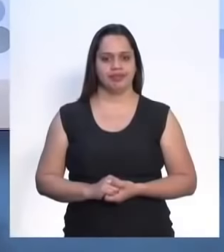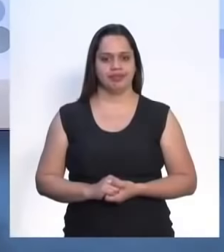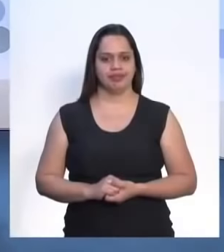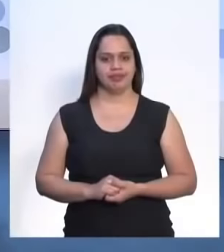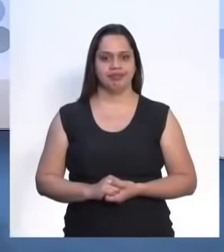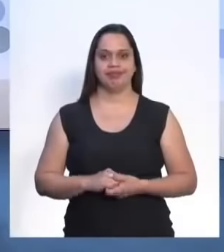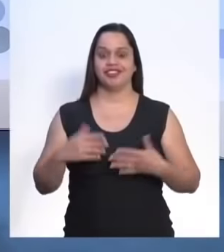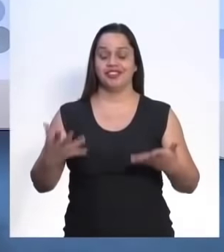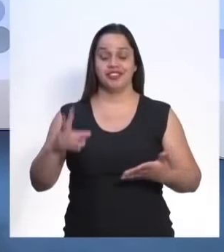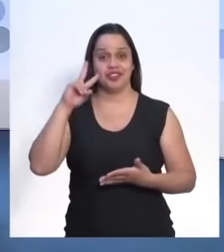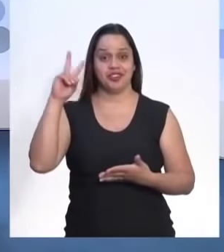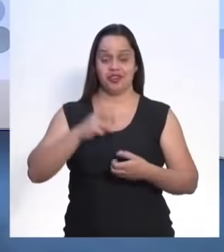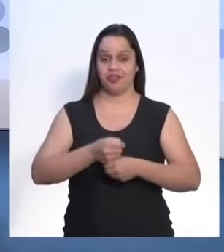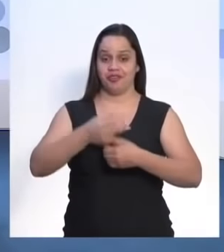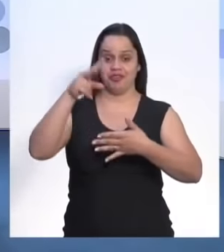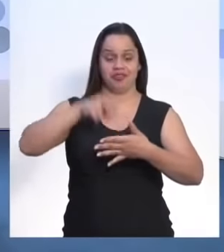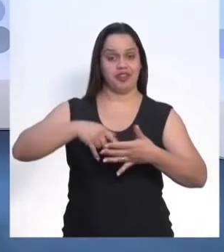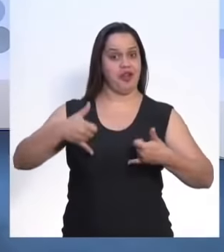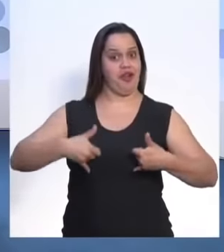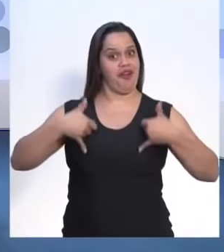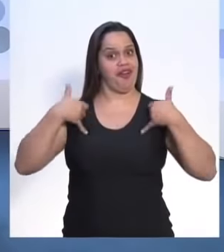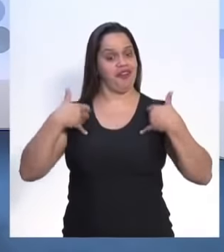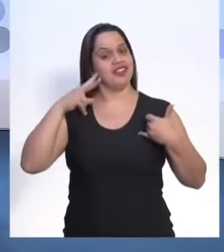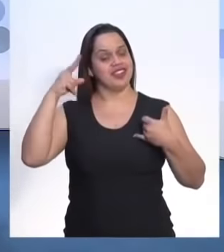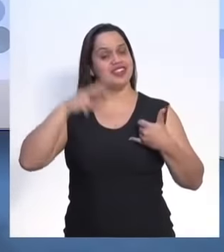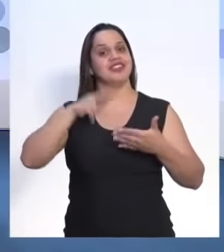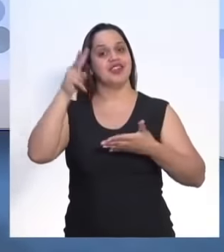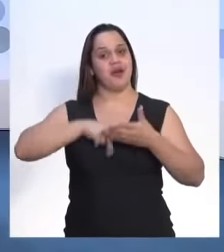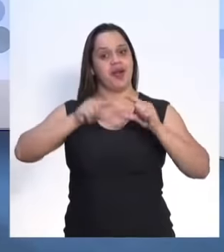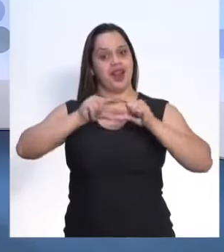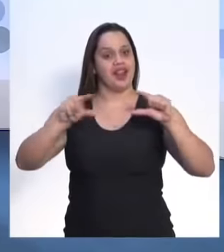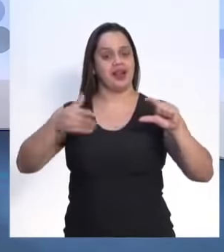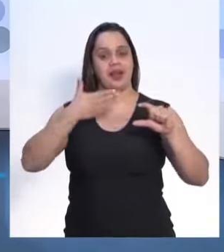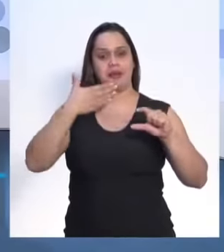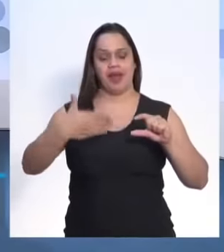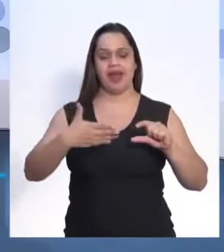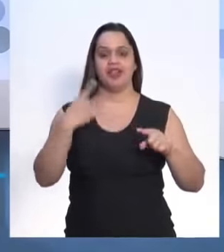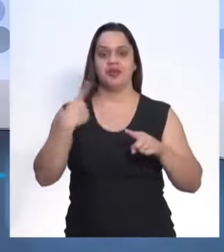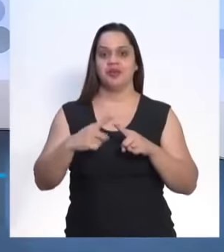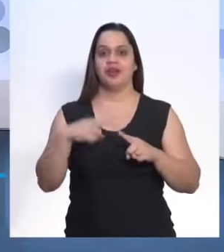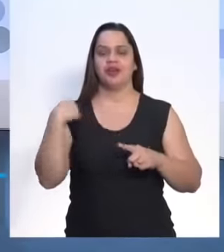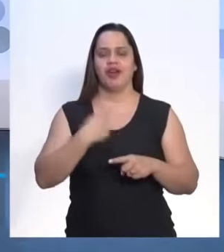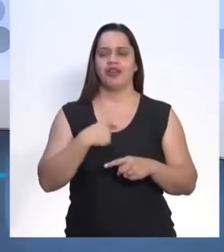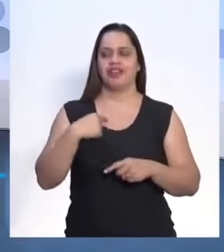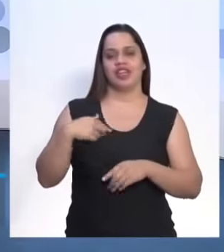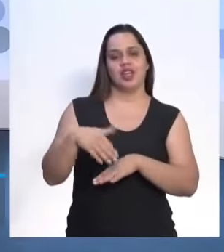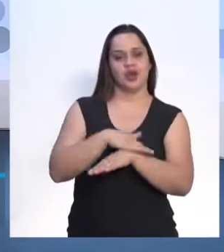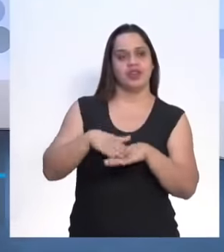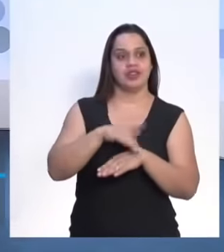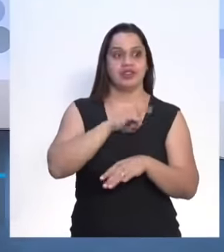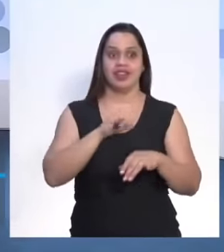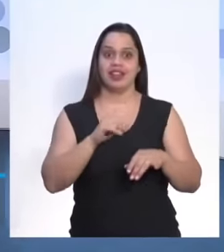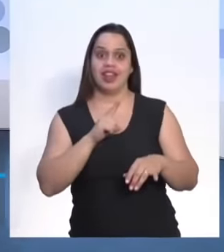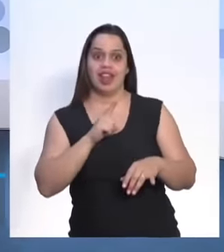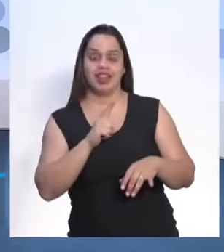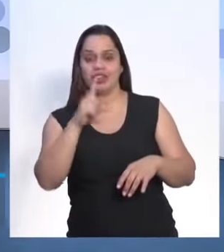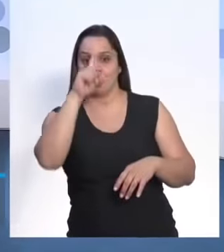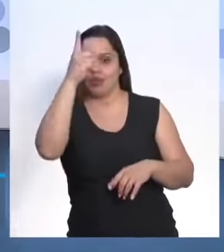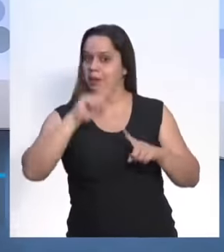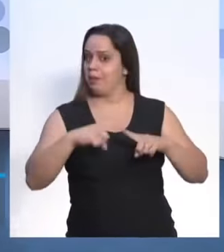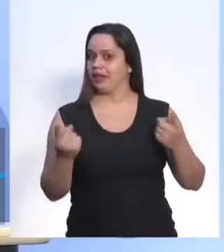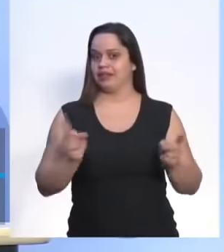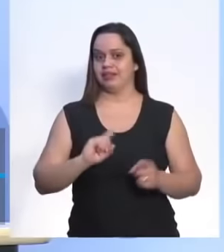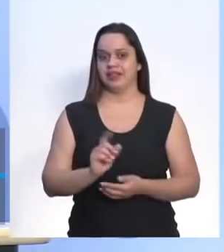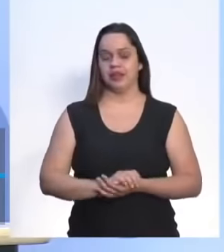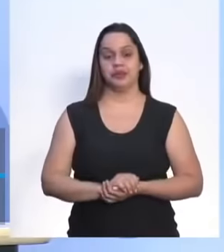Estou orgulhosa aqui, porque vocês estão lendo o enunciado, hein? Que a gente discutiu que talvez haveria uma dúvida, mas não. E aí, o que, que eles